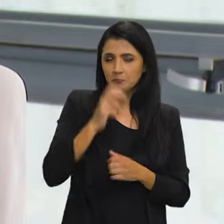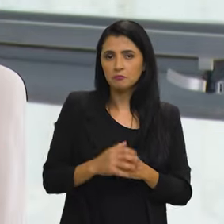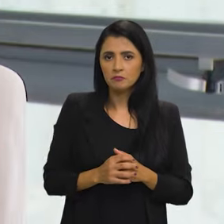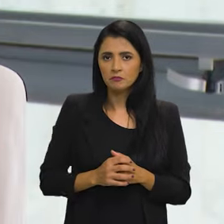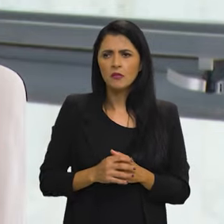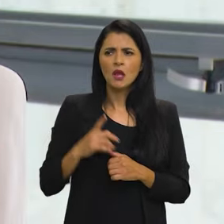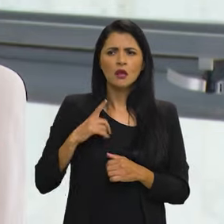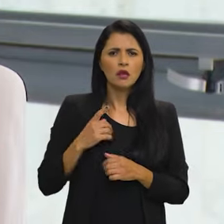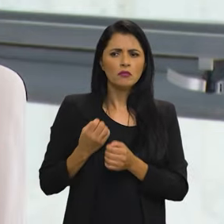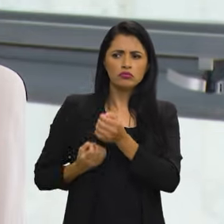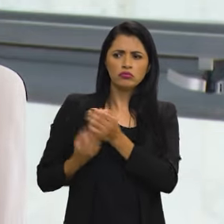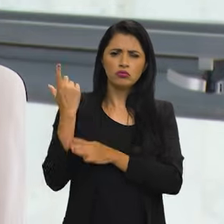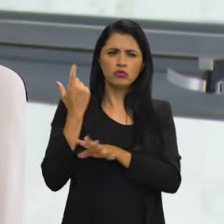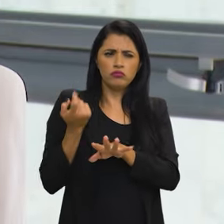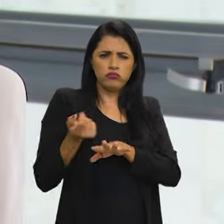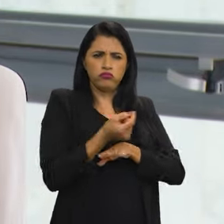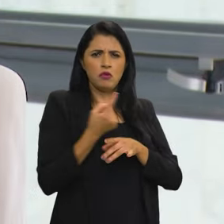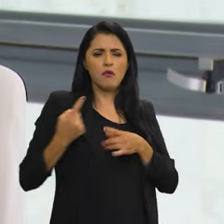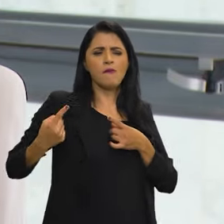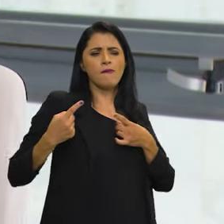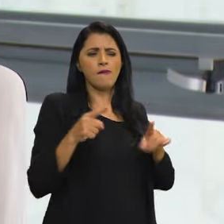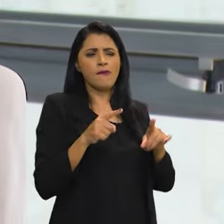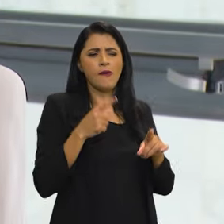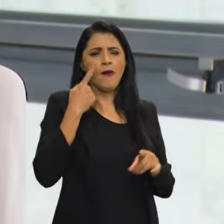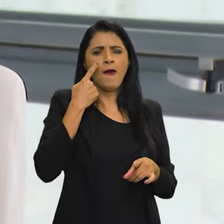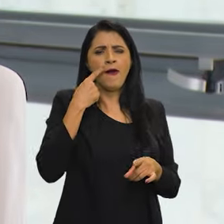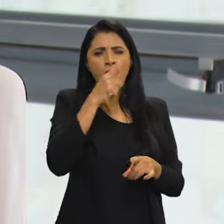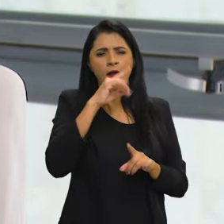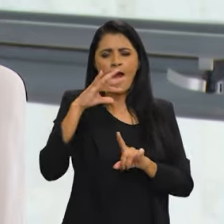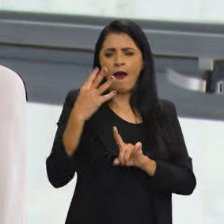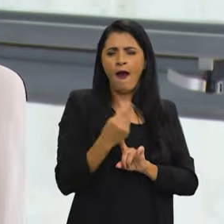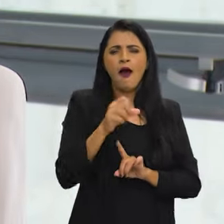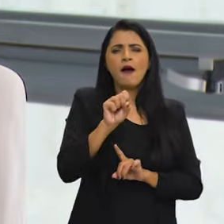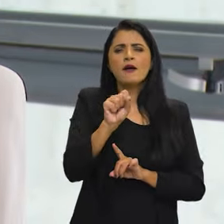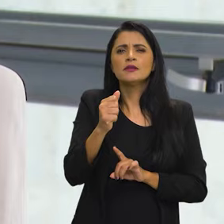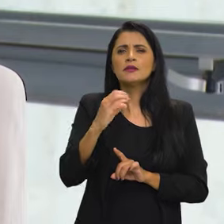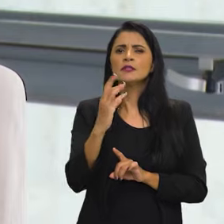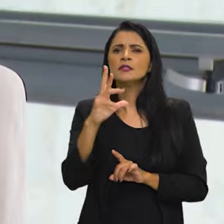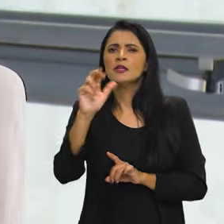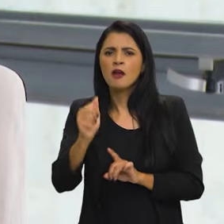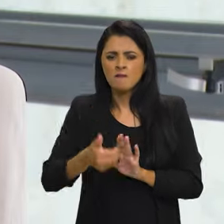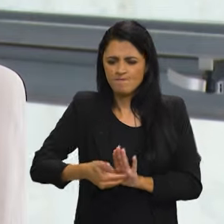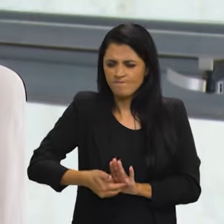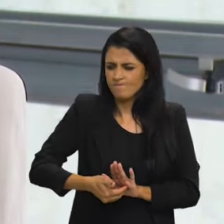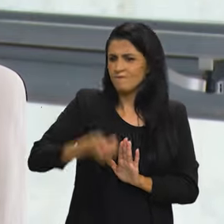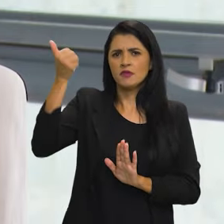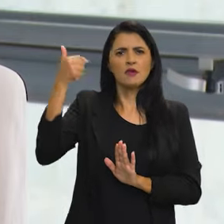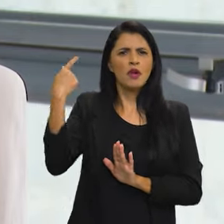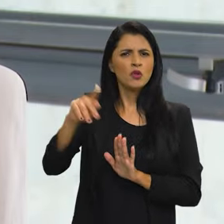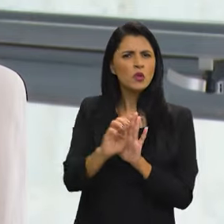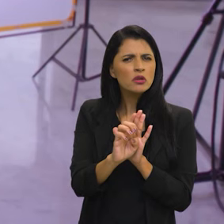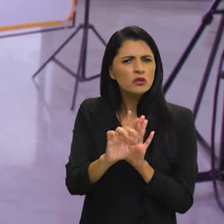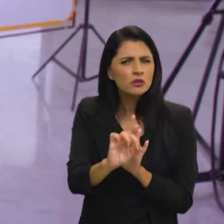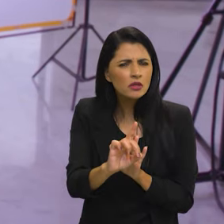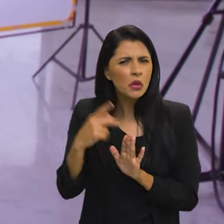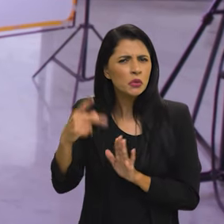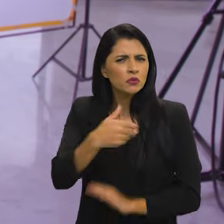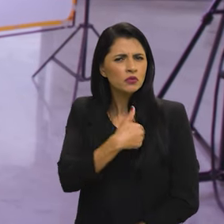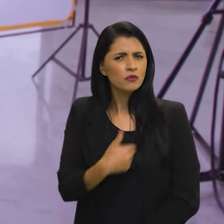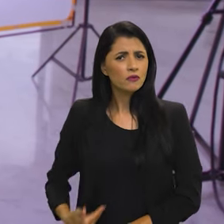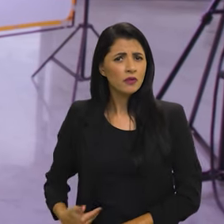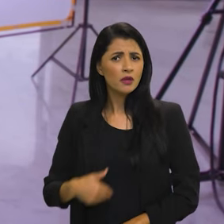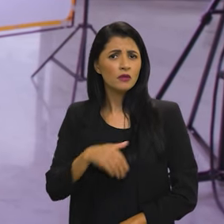cultura e surgiu uma fake news dizendo arte sacra será banida dos